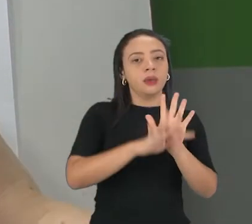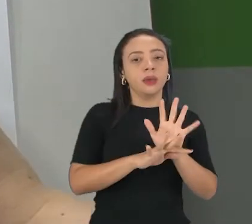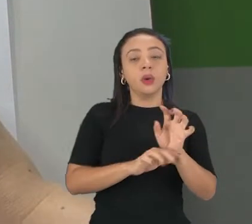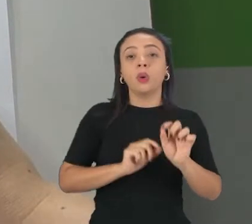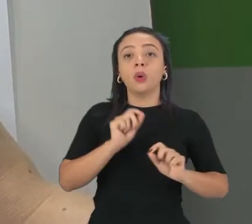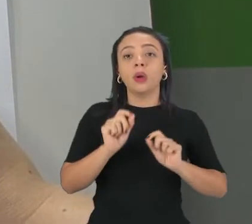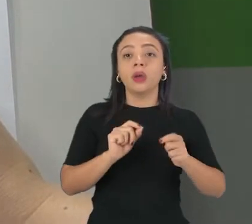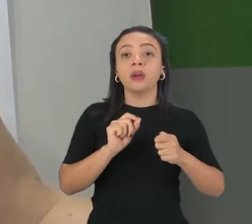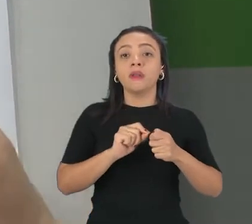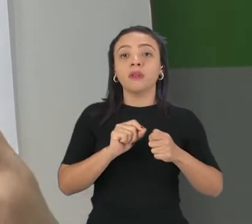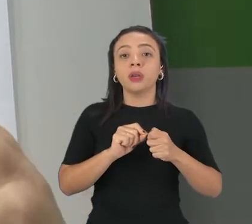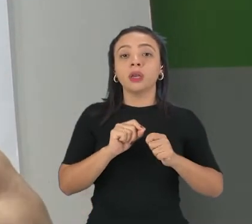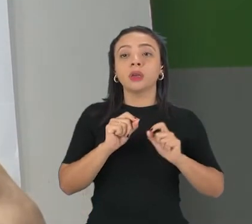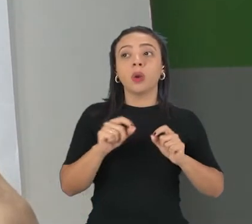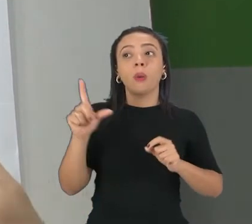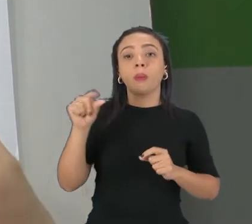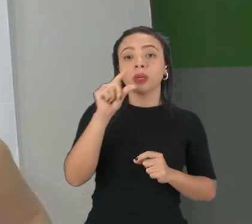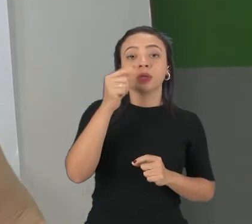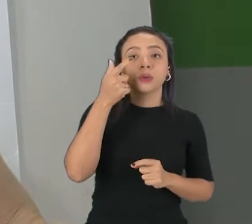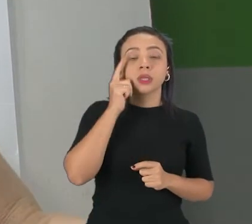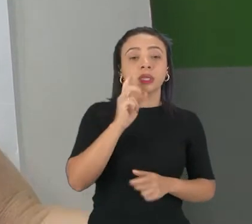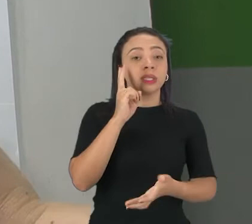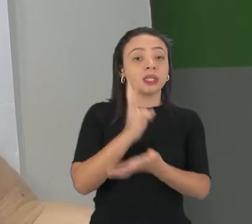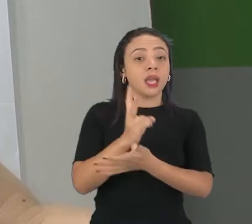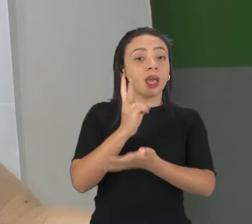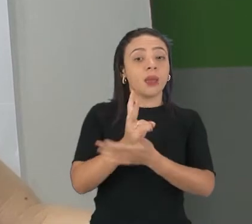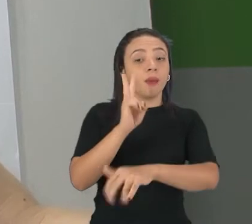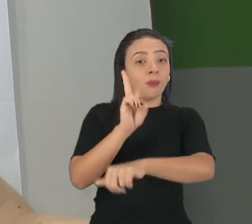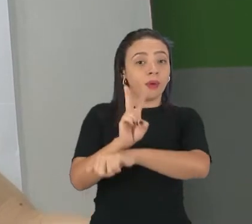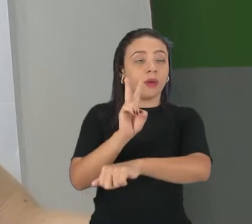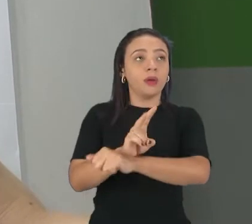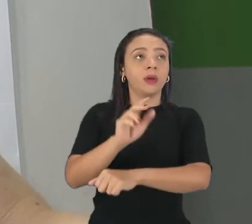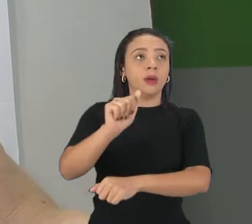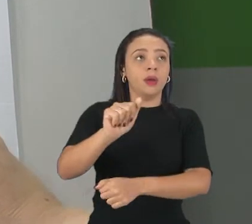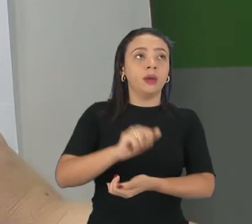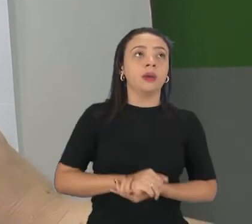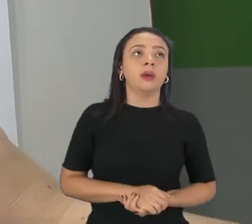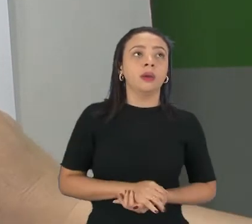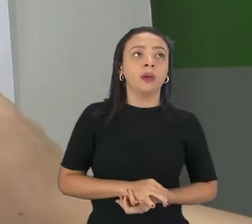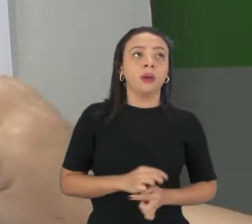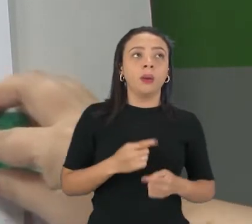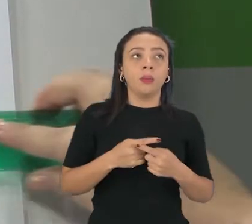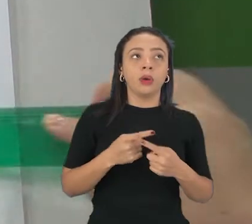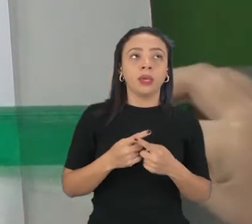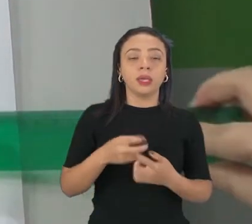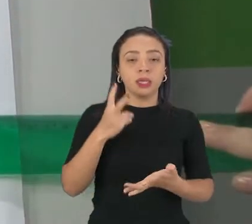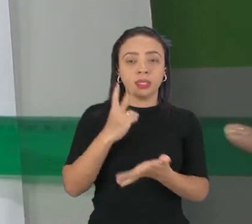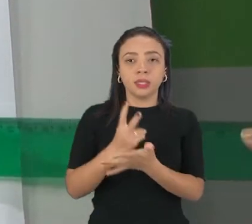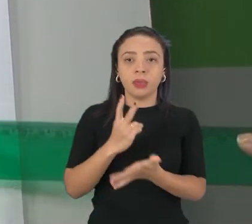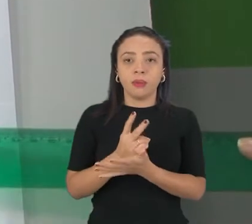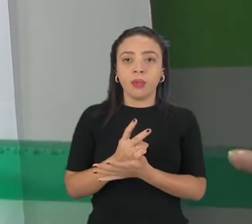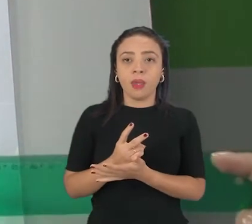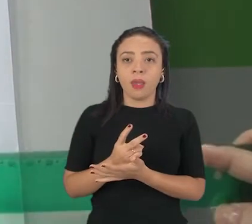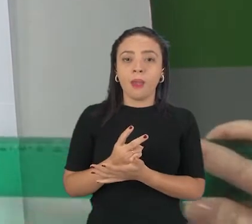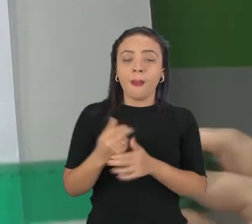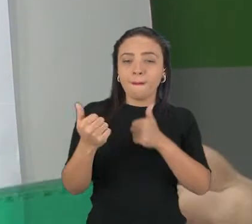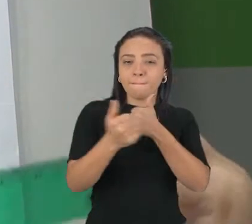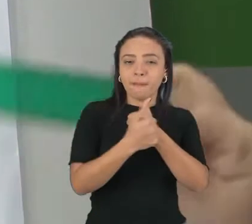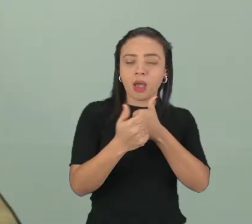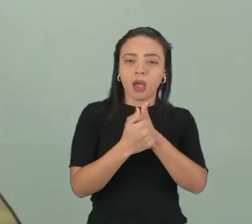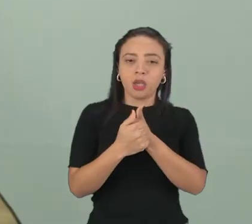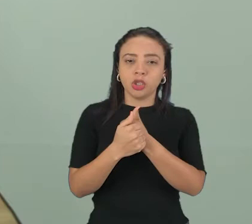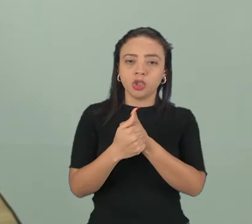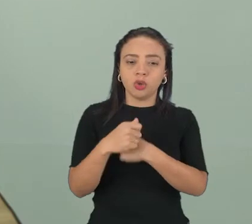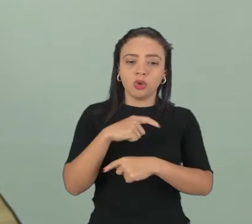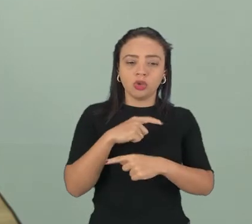passarinho ser prevenido? Vamos ver. Na alternativa A, andar sobre arames farpados. Será